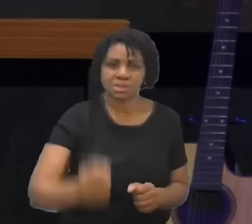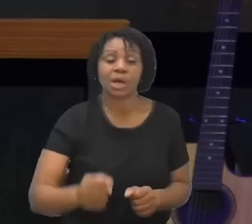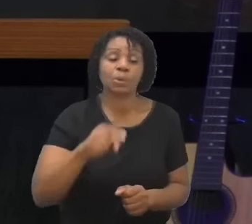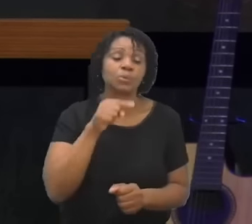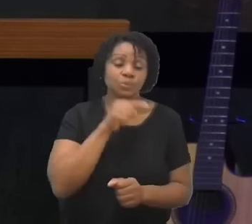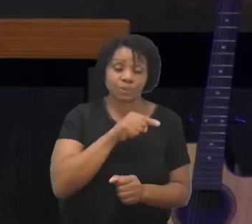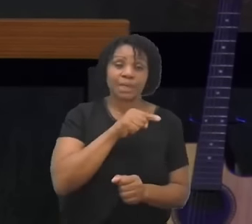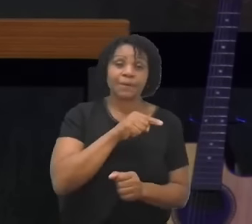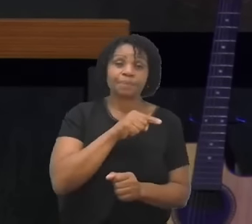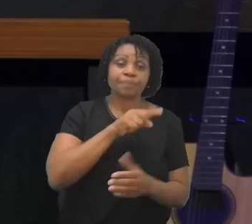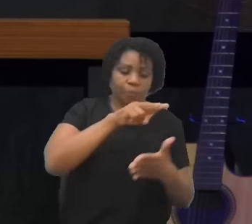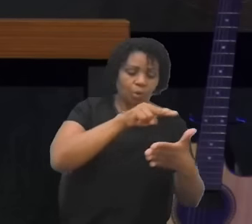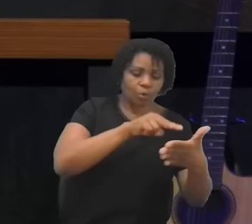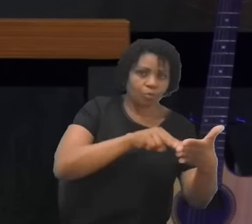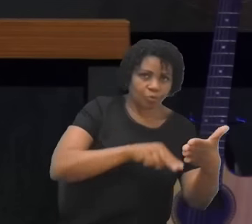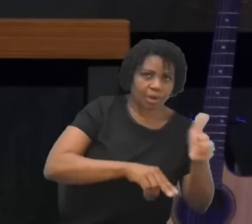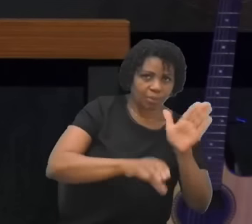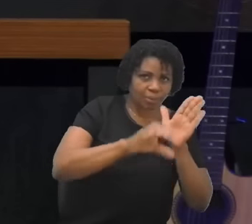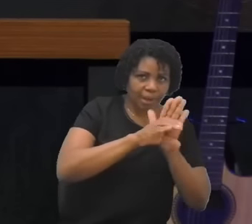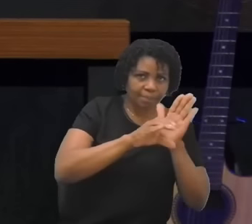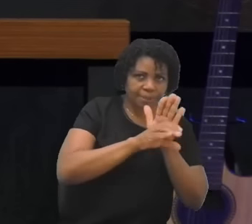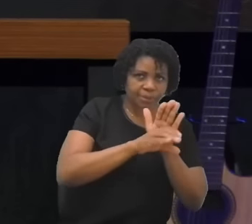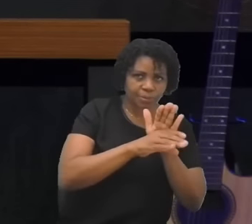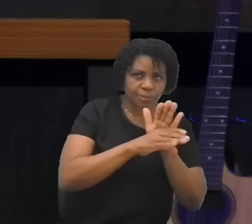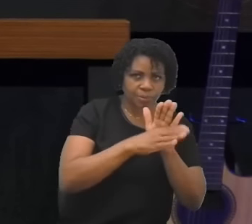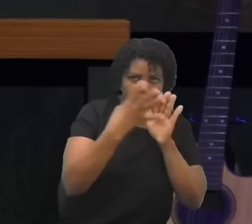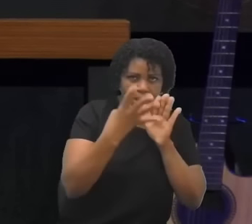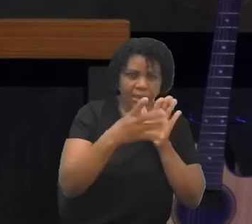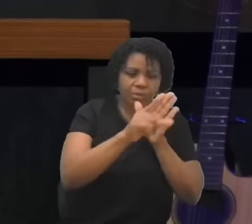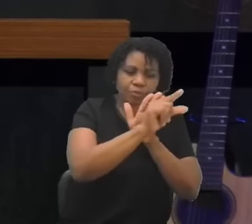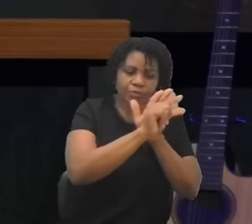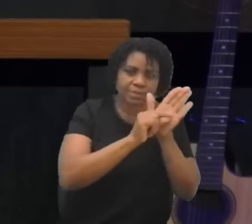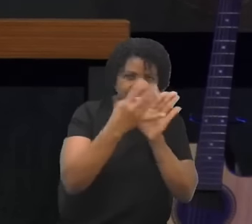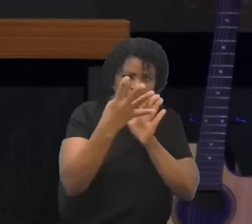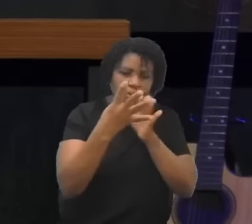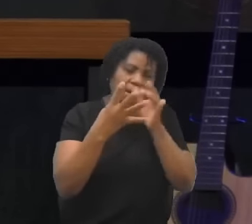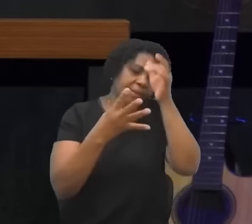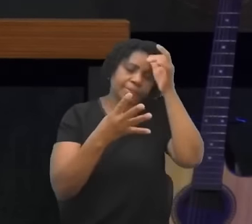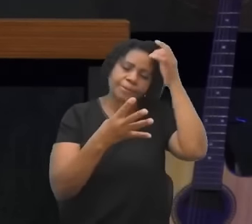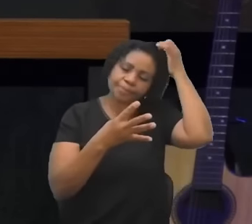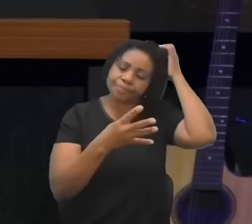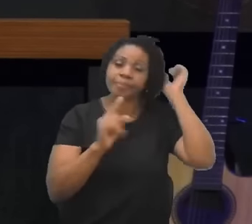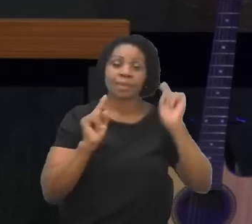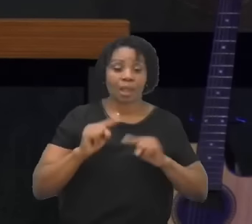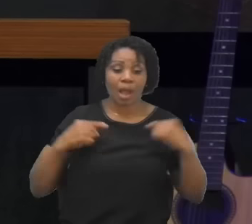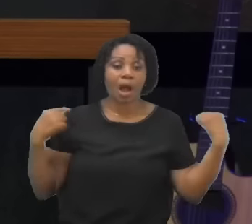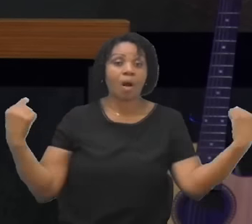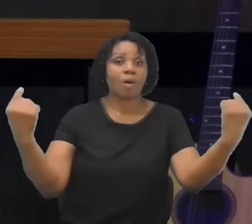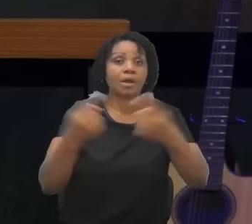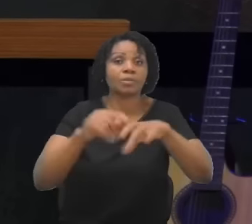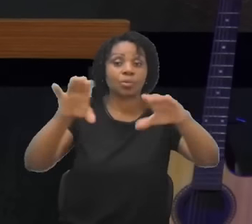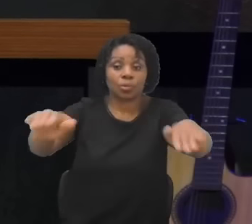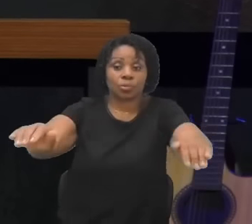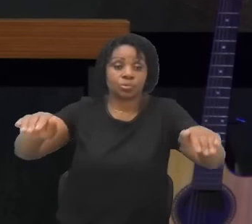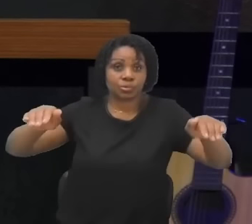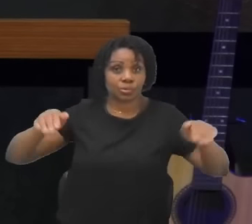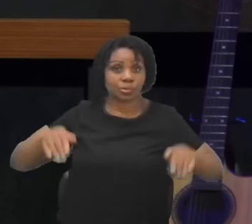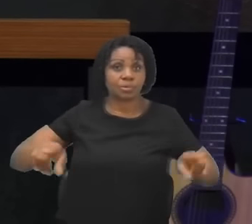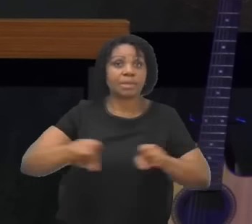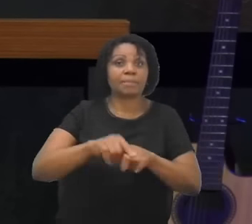então eu vou voltar a ler o capítulo, o versículo, capítulo 4, versículo 4. Ao redor do trono, há